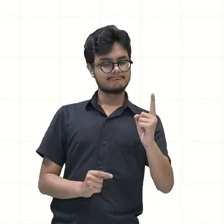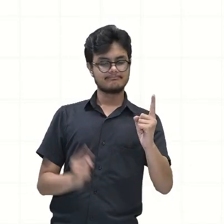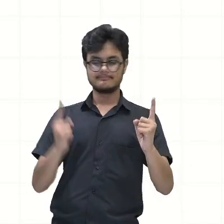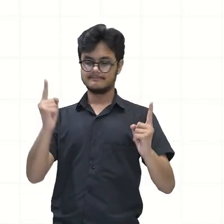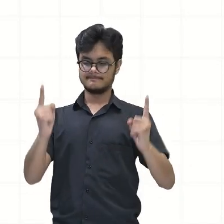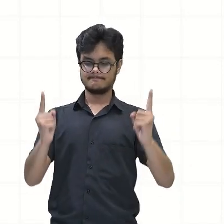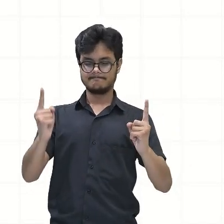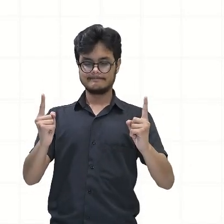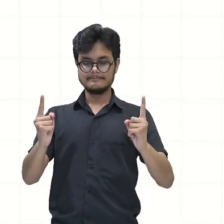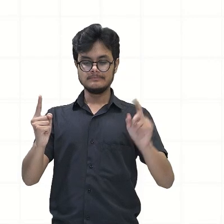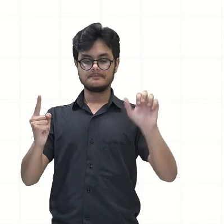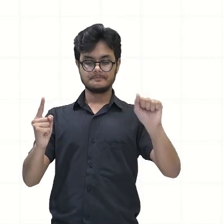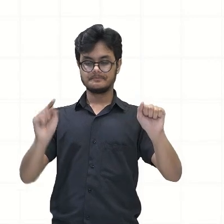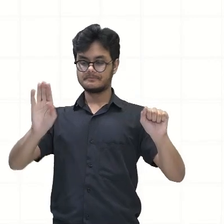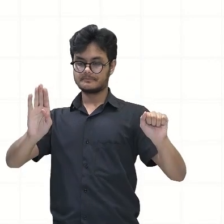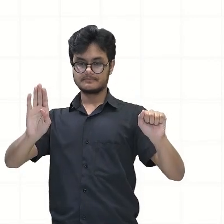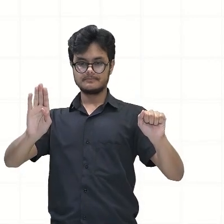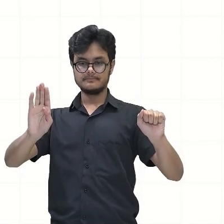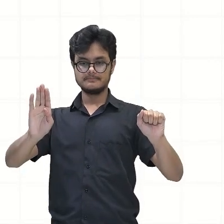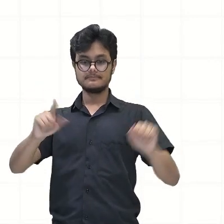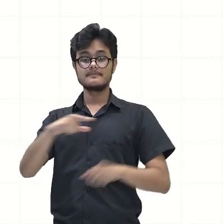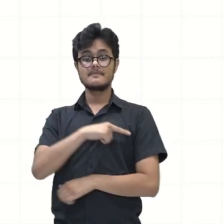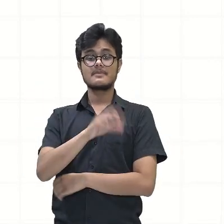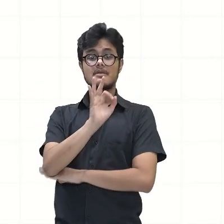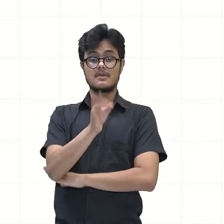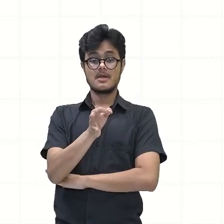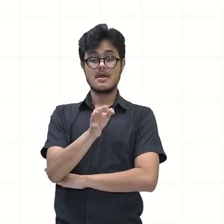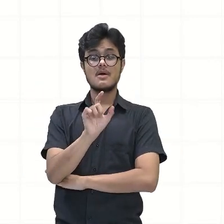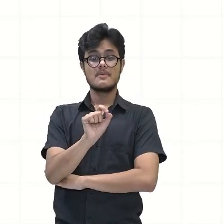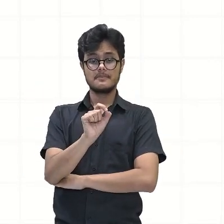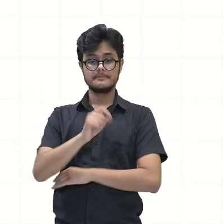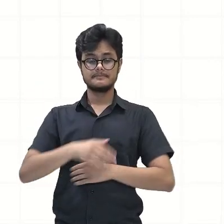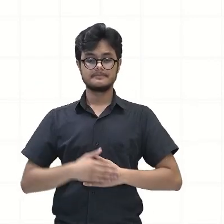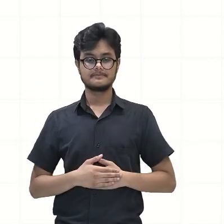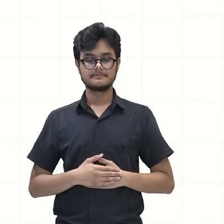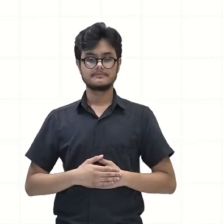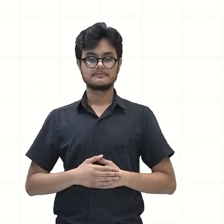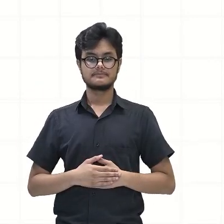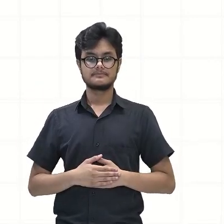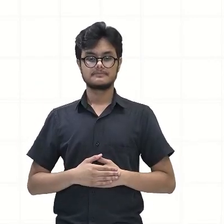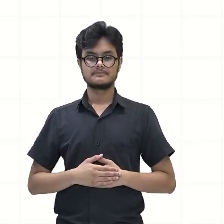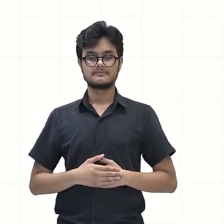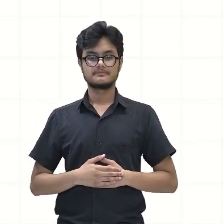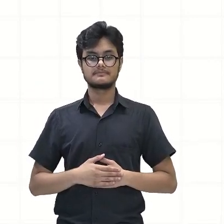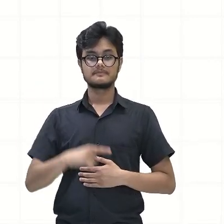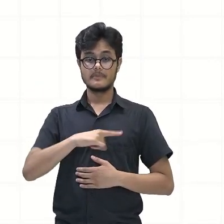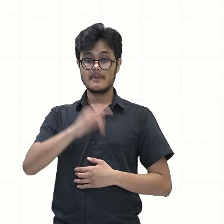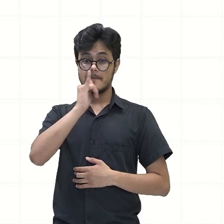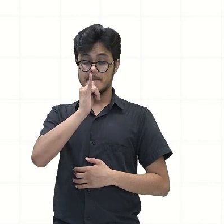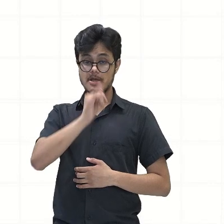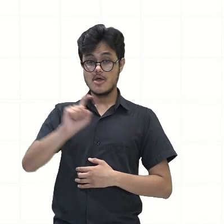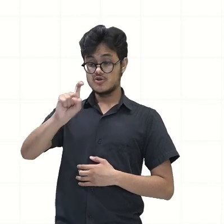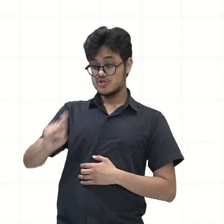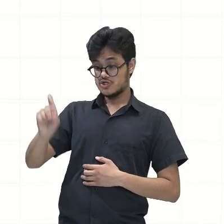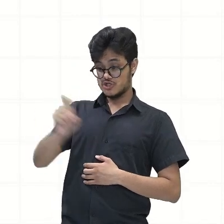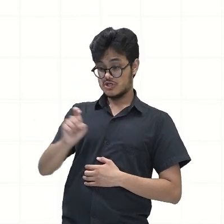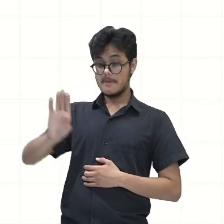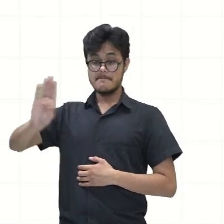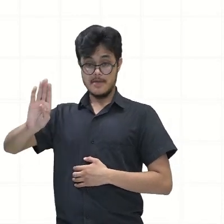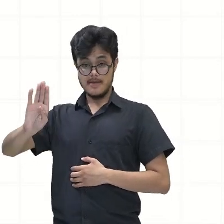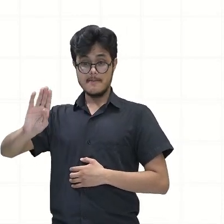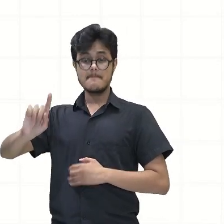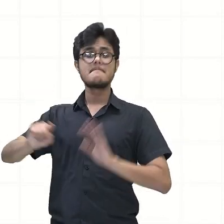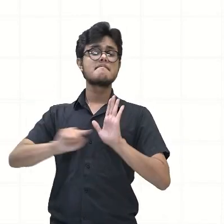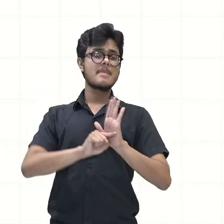A e o ponto B vai ser exatamente a subtração, ó, de x de B